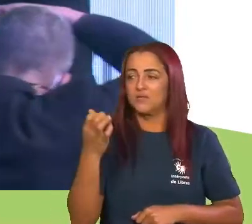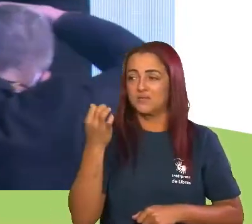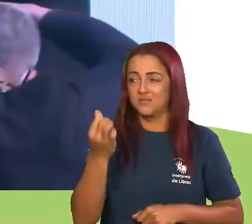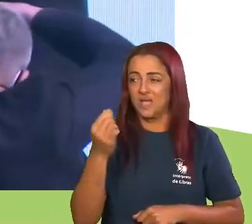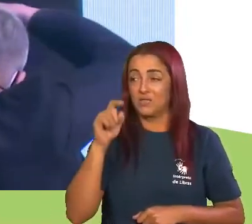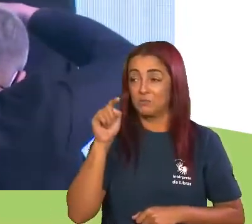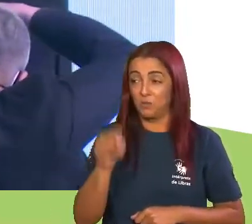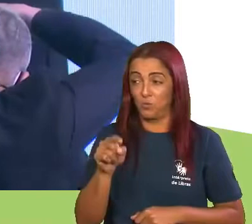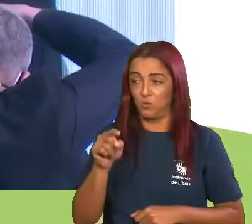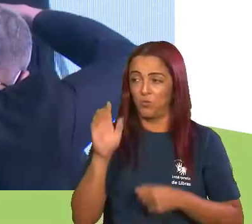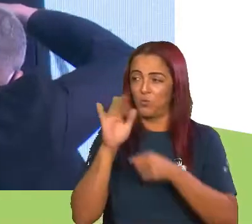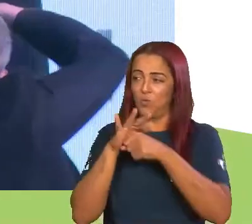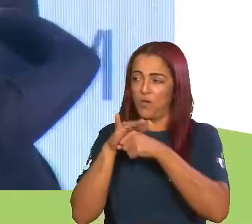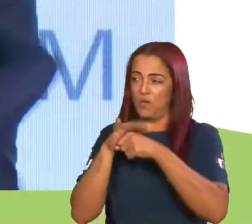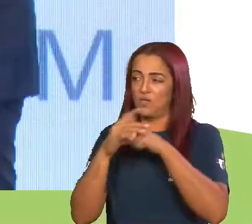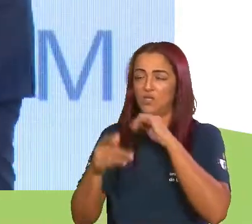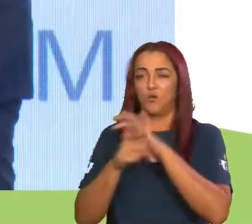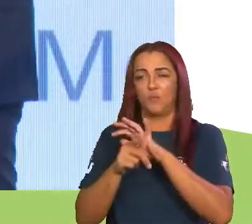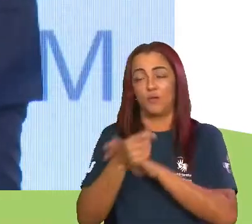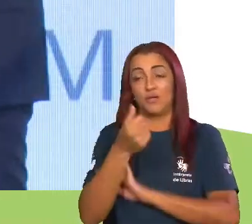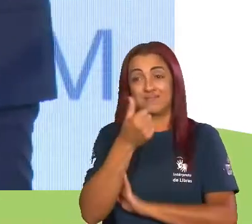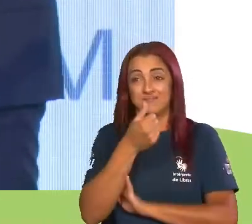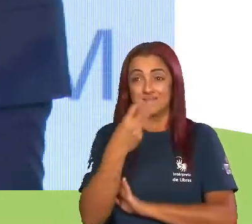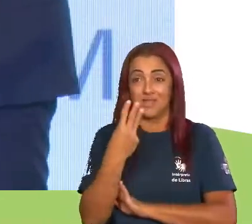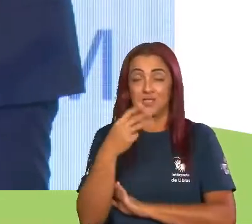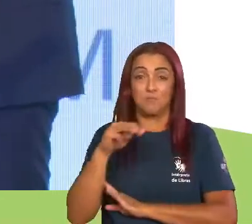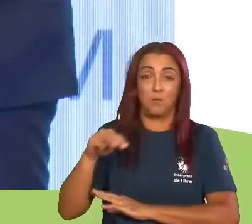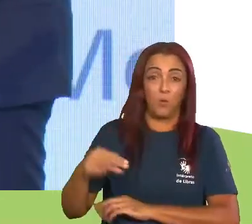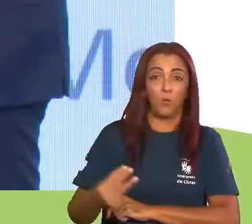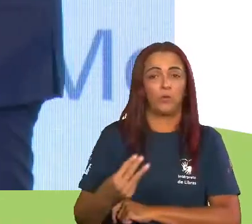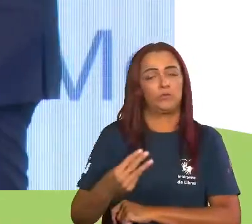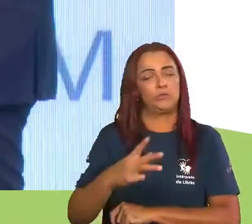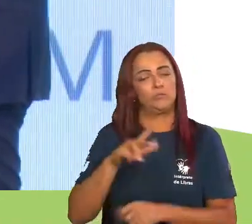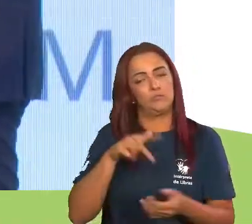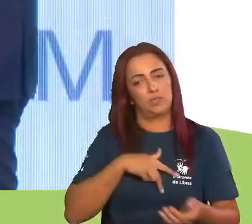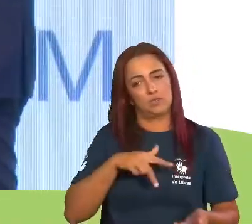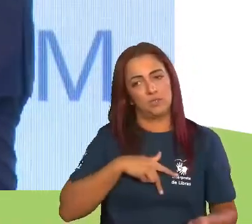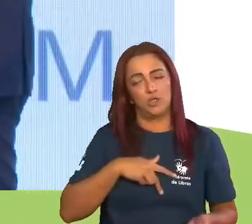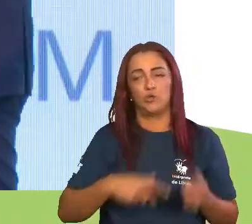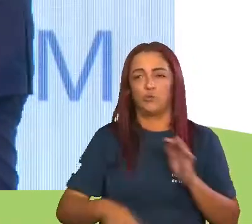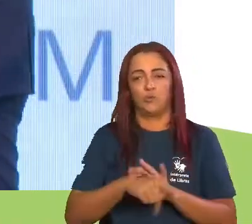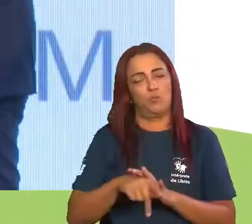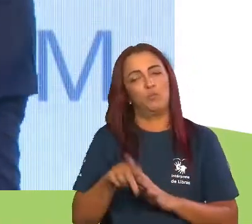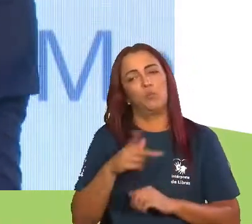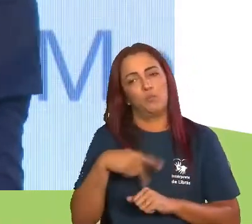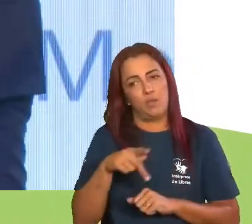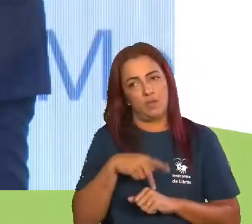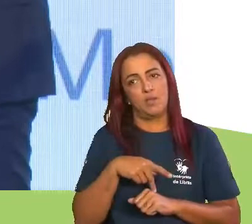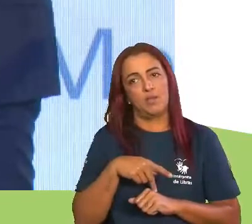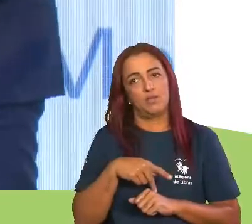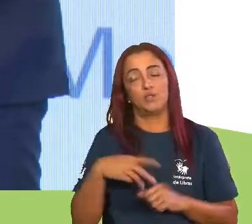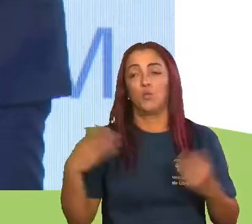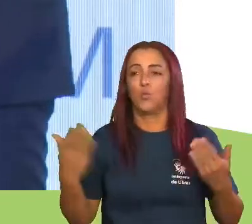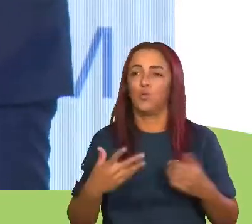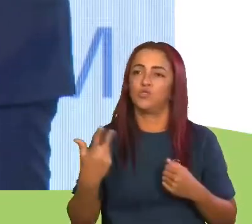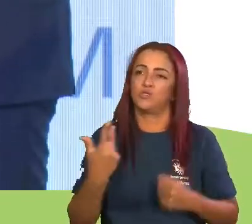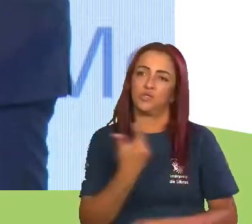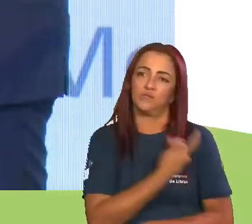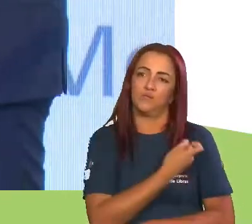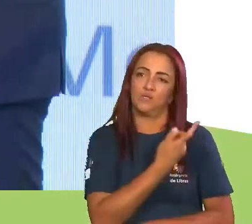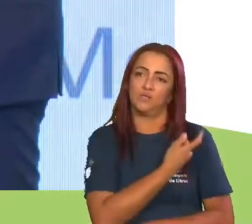doenças raras, nós somos mais de 13 milhões de pacientes no país. E hoje as